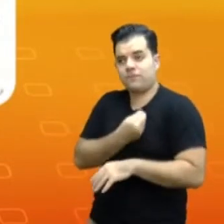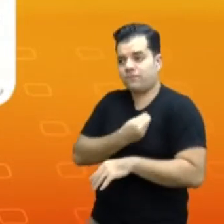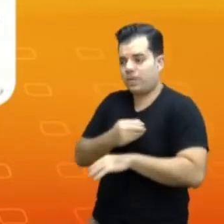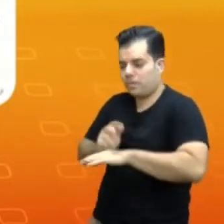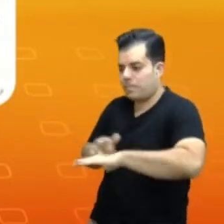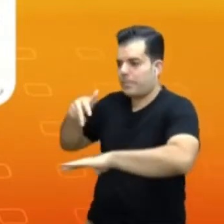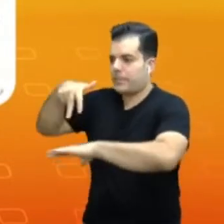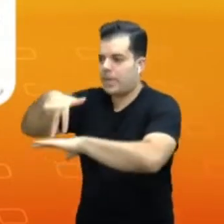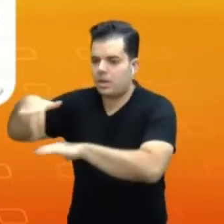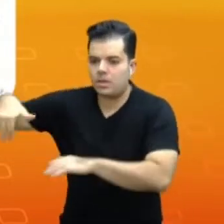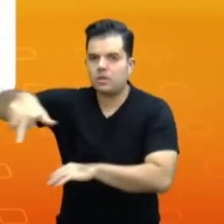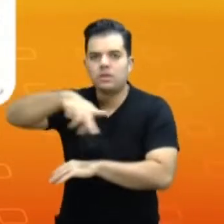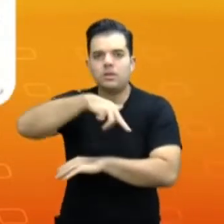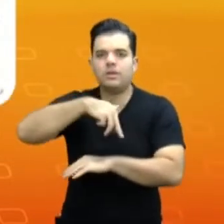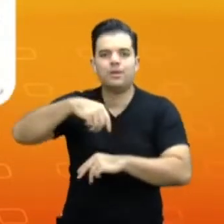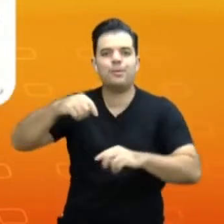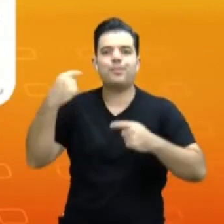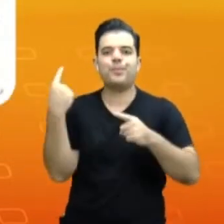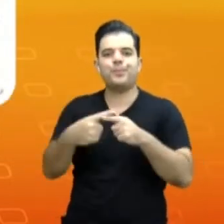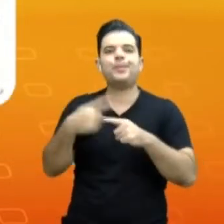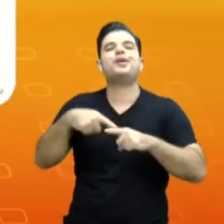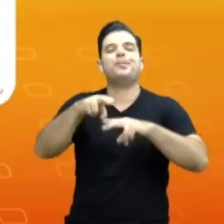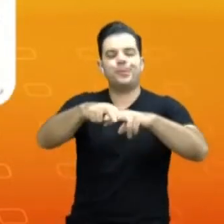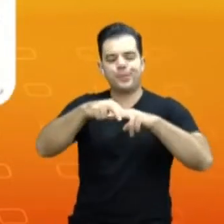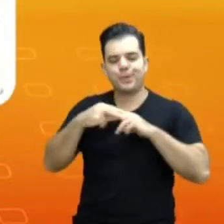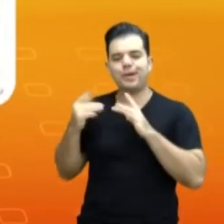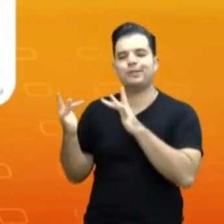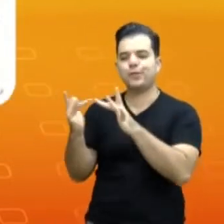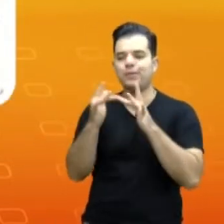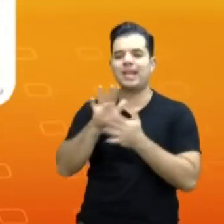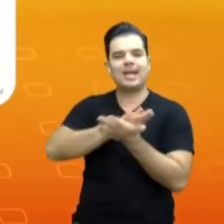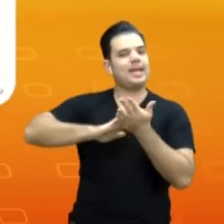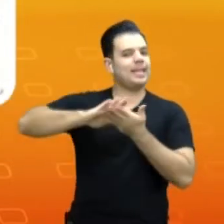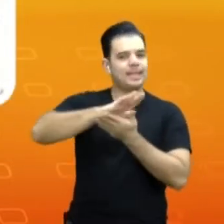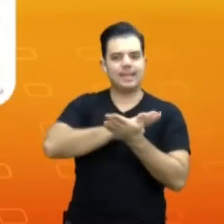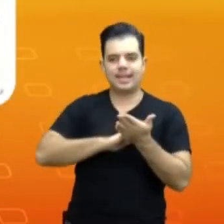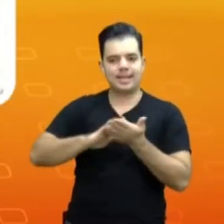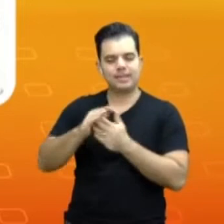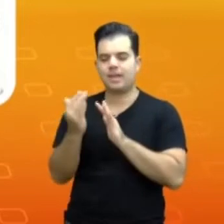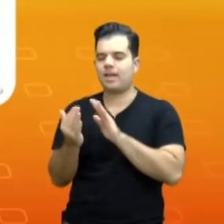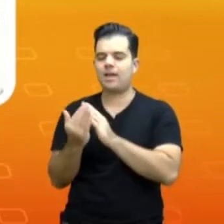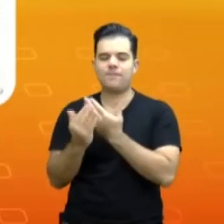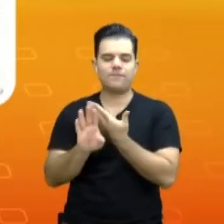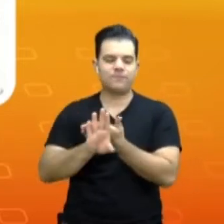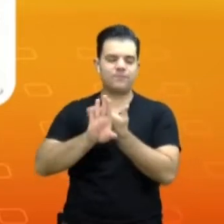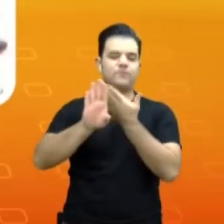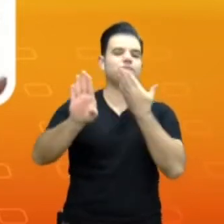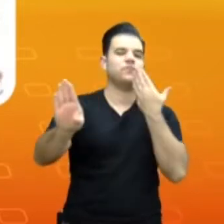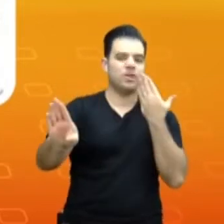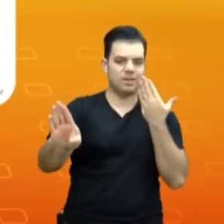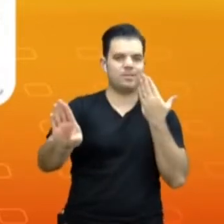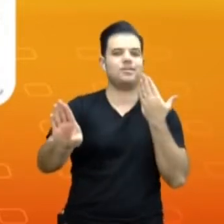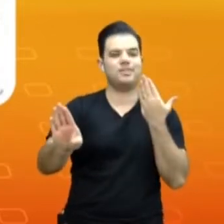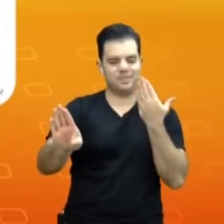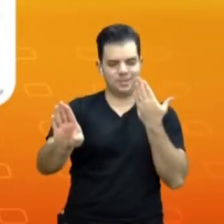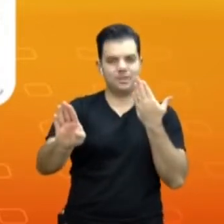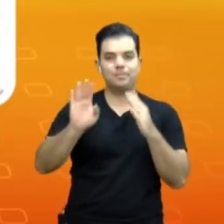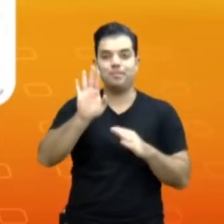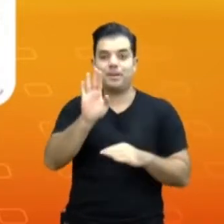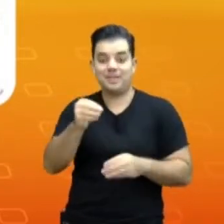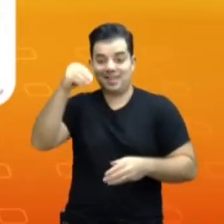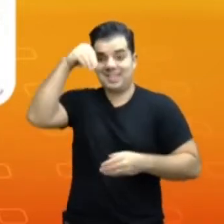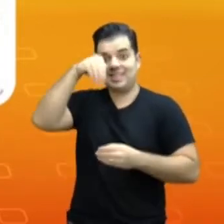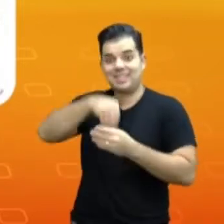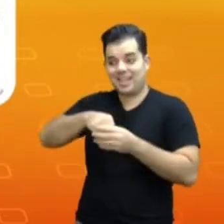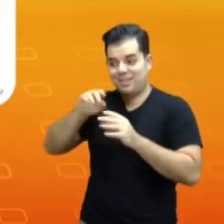porque tinham esses 14 dias em que não se podia ir para outro lugar que não dentro das instalações olímpicas. Então, dentro da